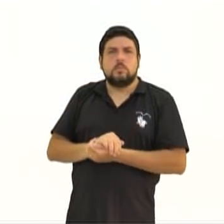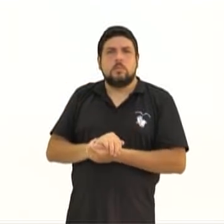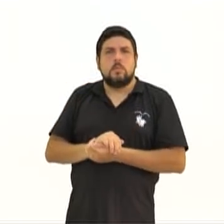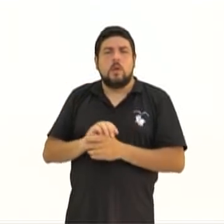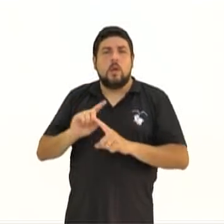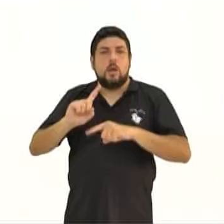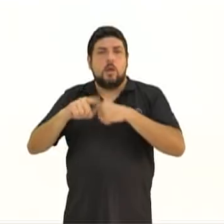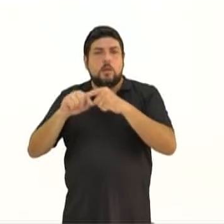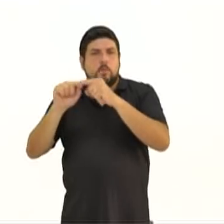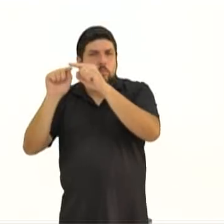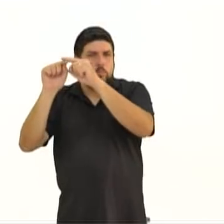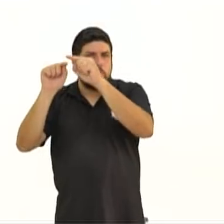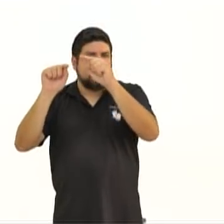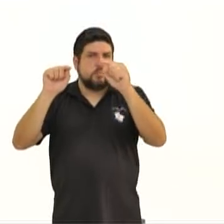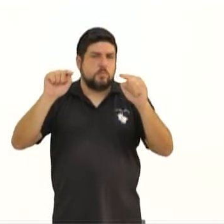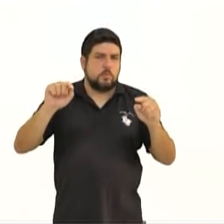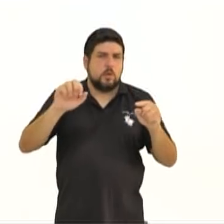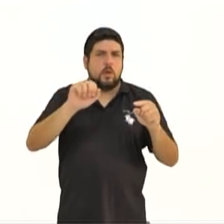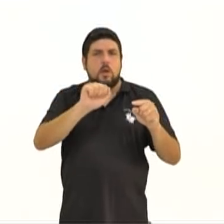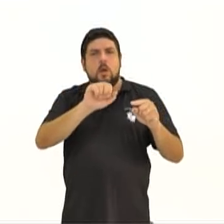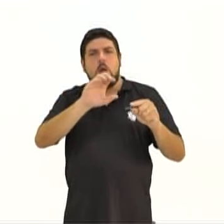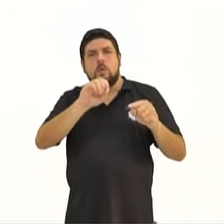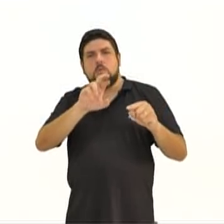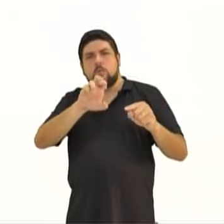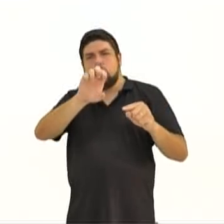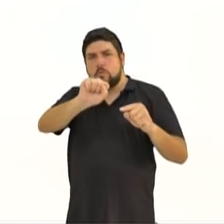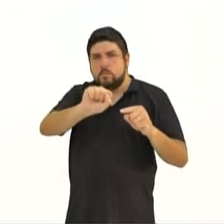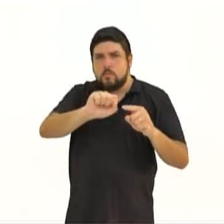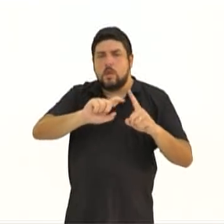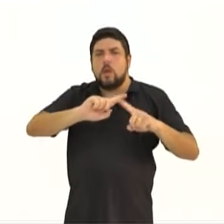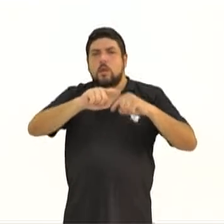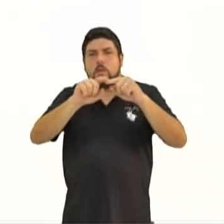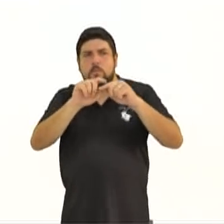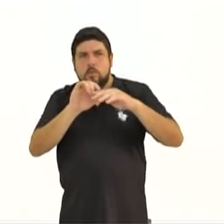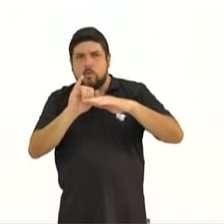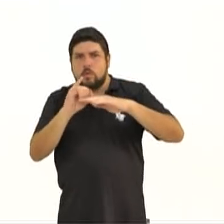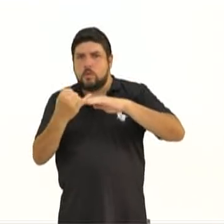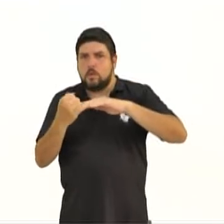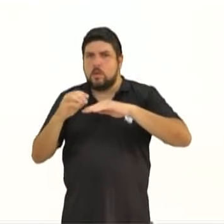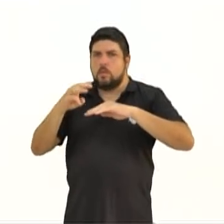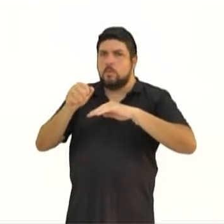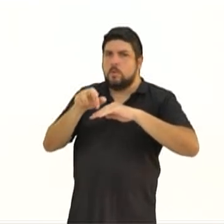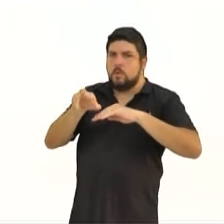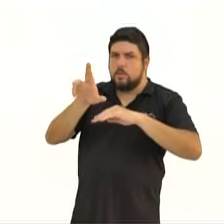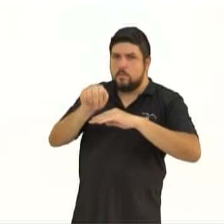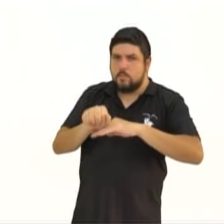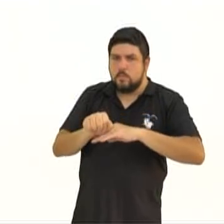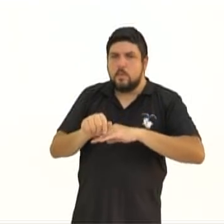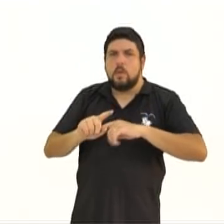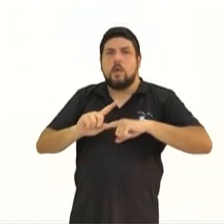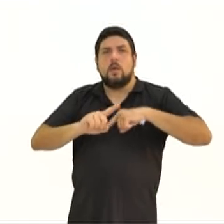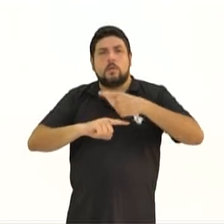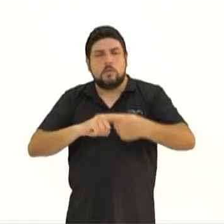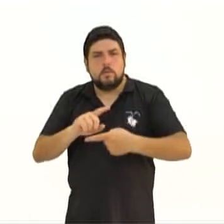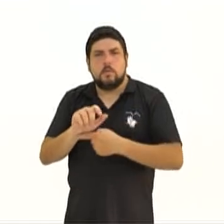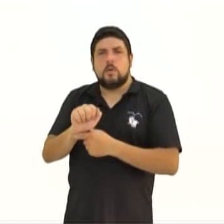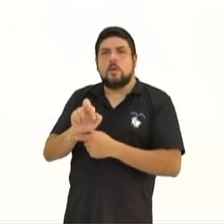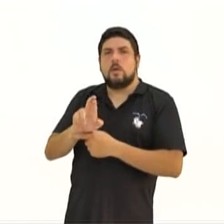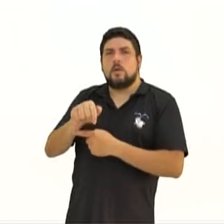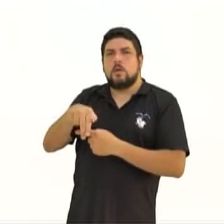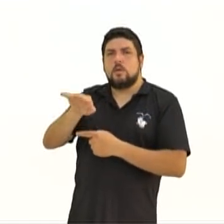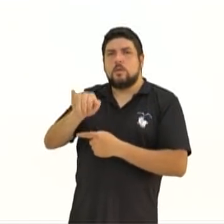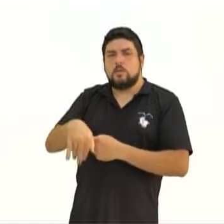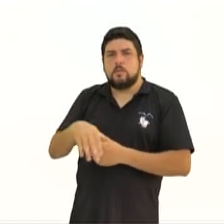aí, ó, região de Açores. Depois eles foram para as Ilhas Madeira, depois eles foram para Arquim. Todo